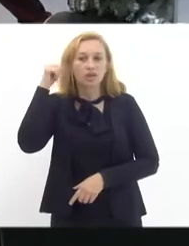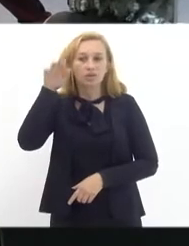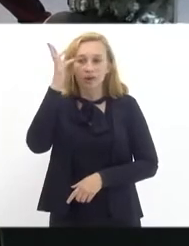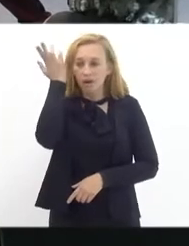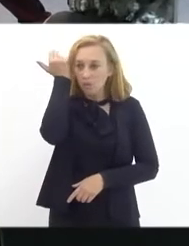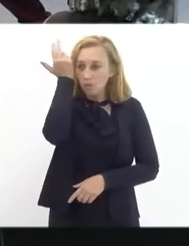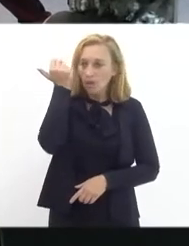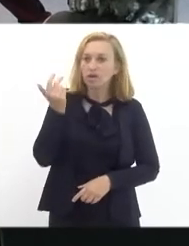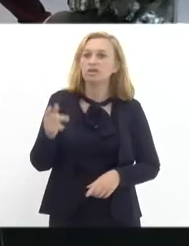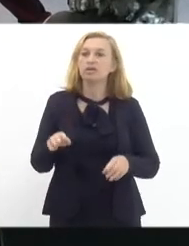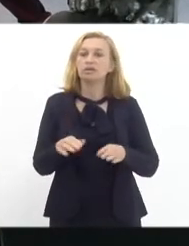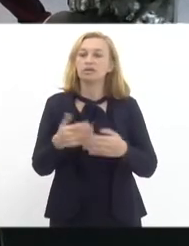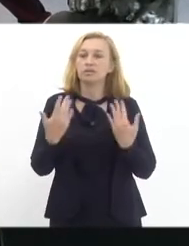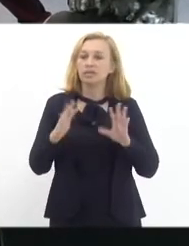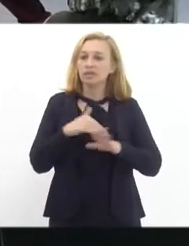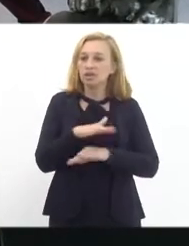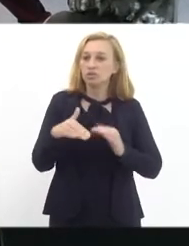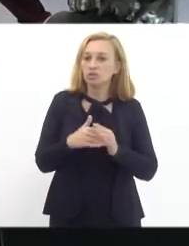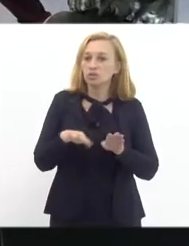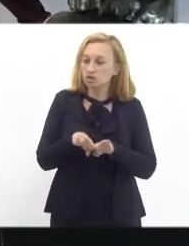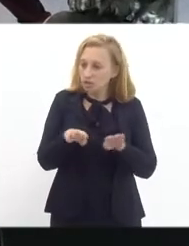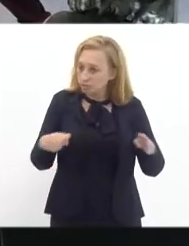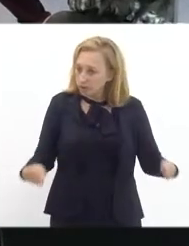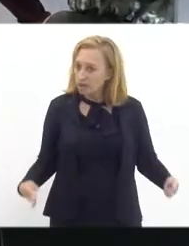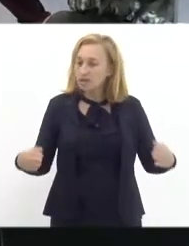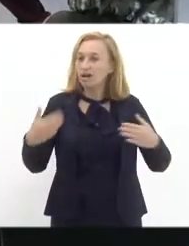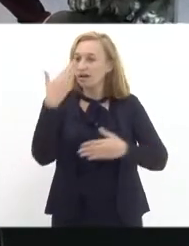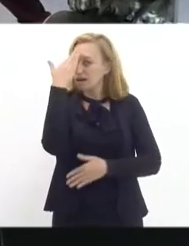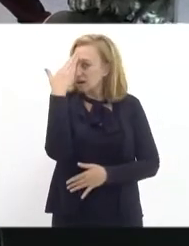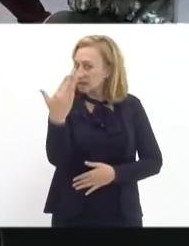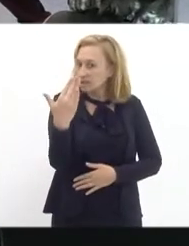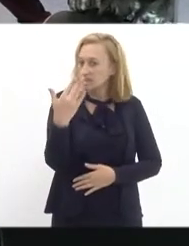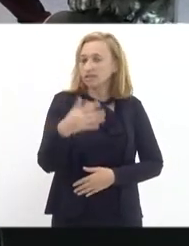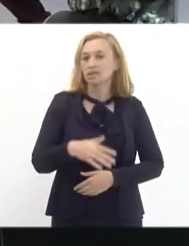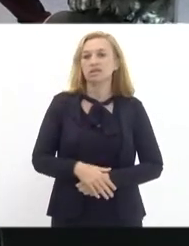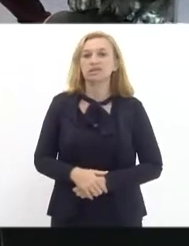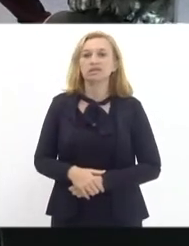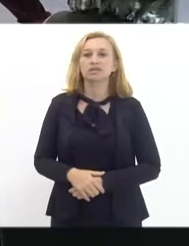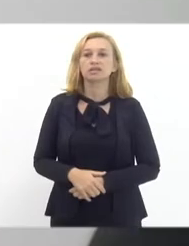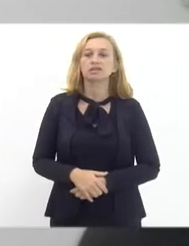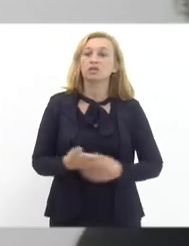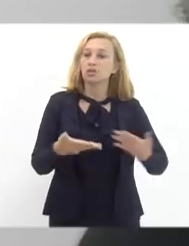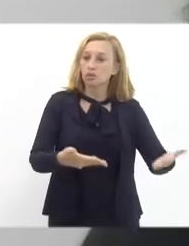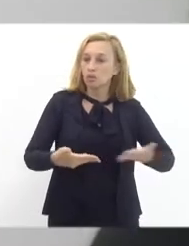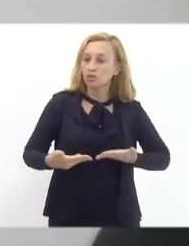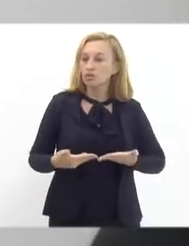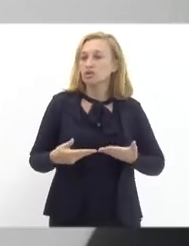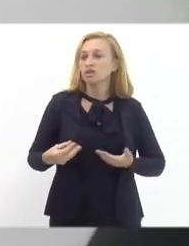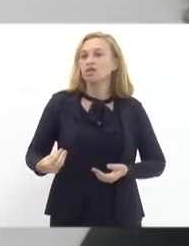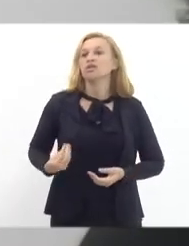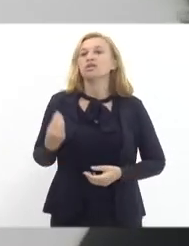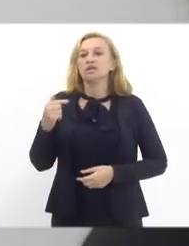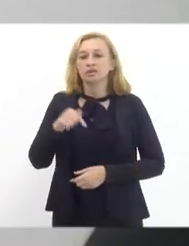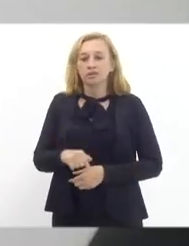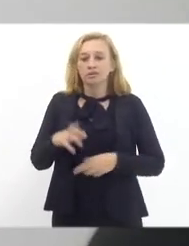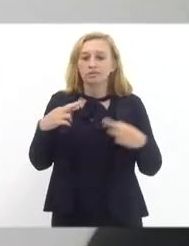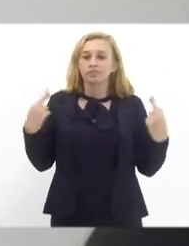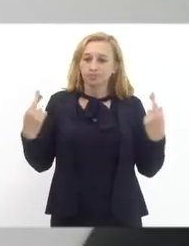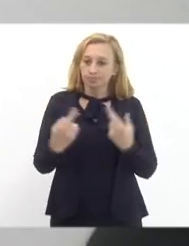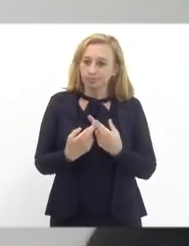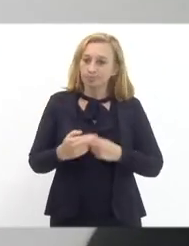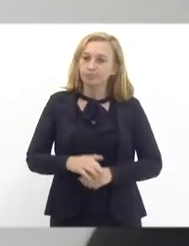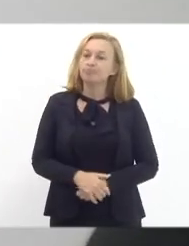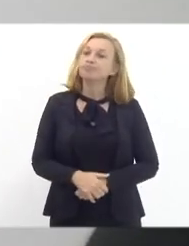saúdo a mesa, agradeço a deferência no convite em participar